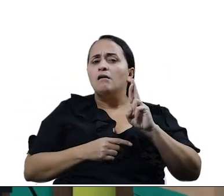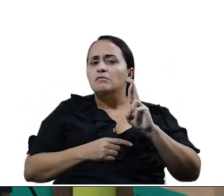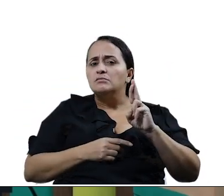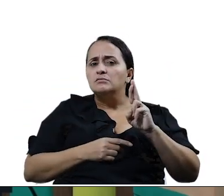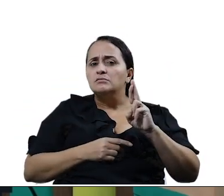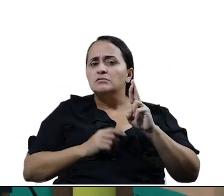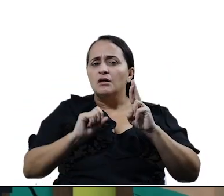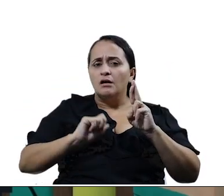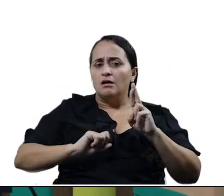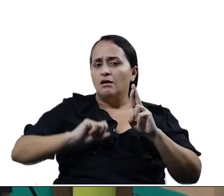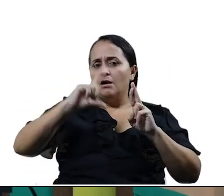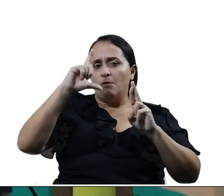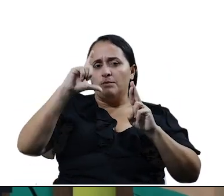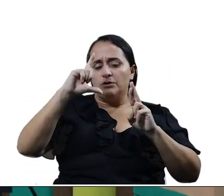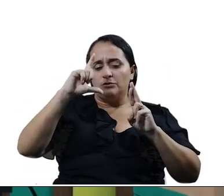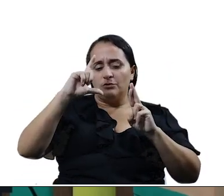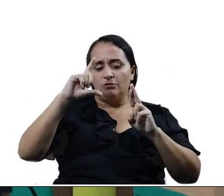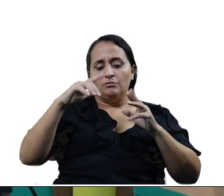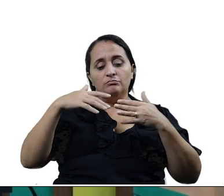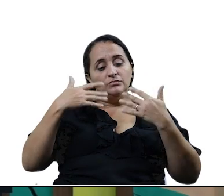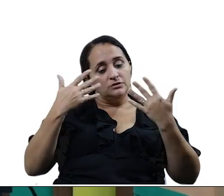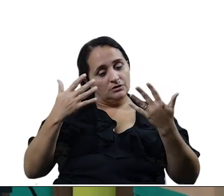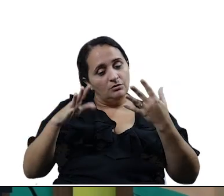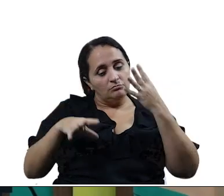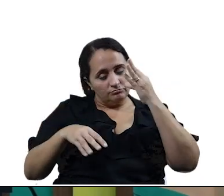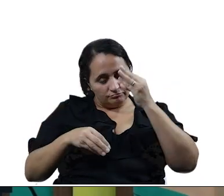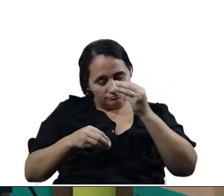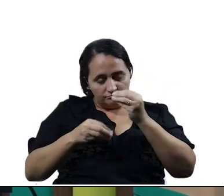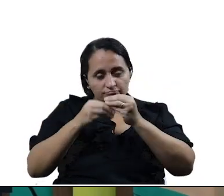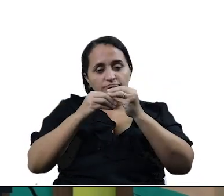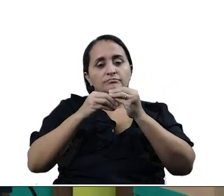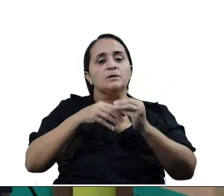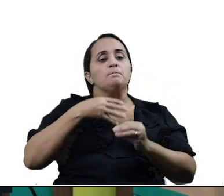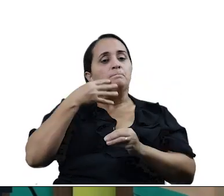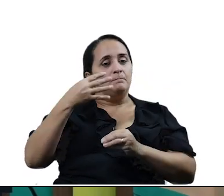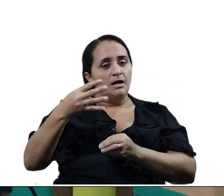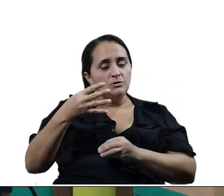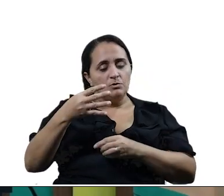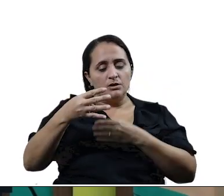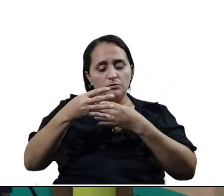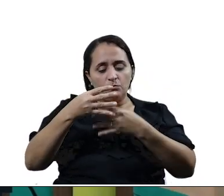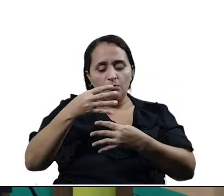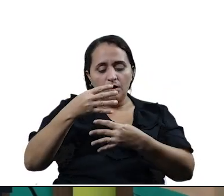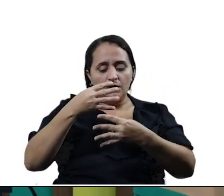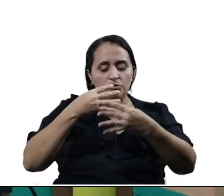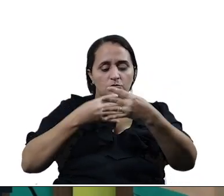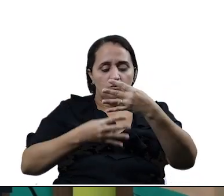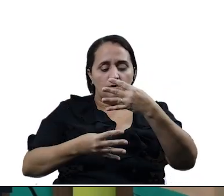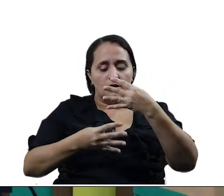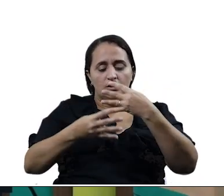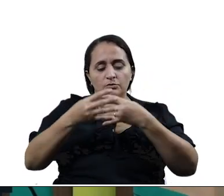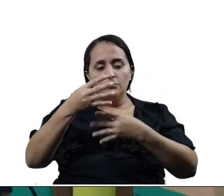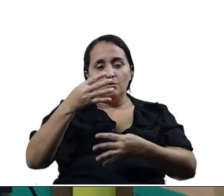uma moeda, vai ter que aumentar mais 4 moedas aqui. Então, vai ser 12